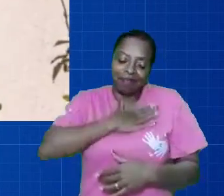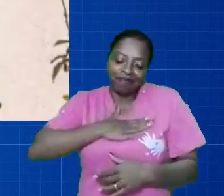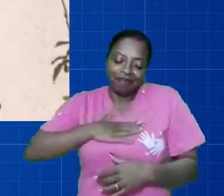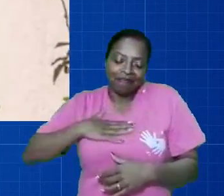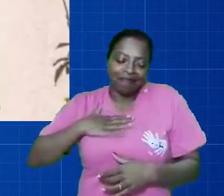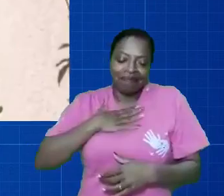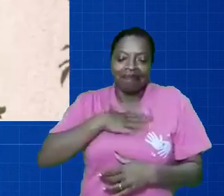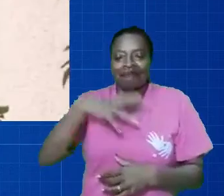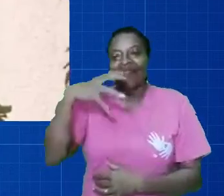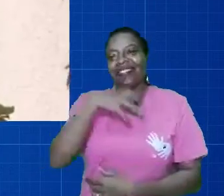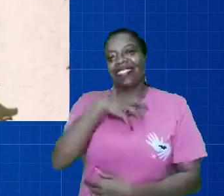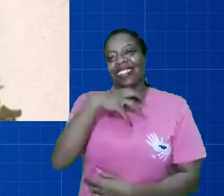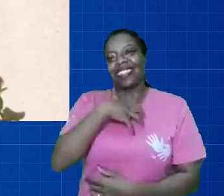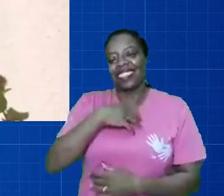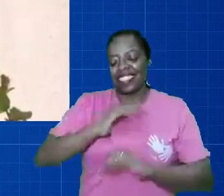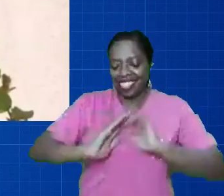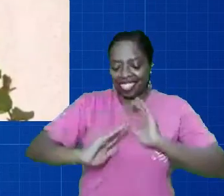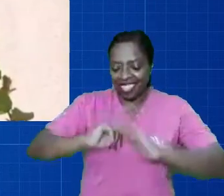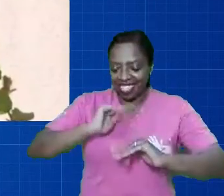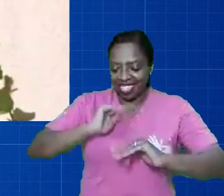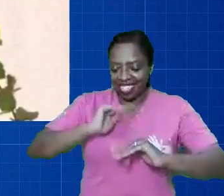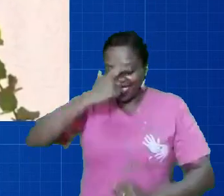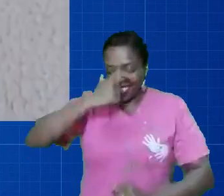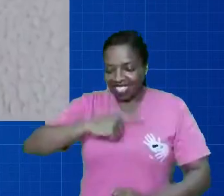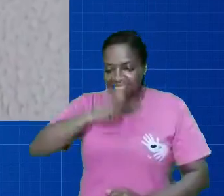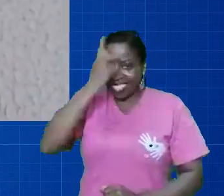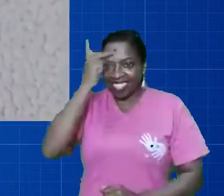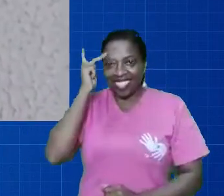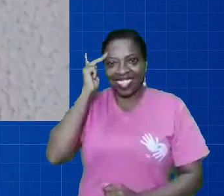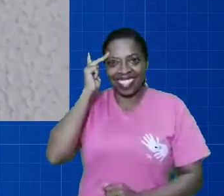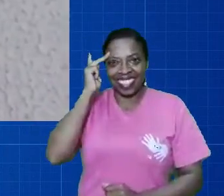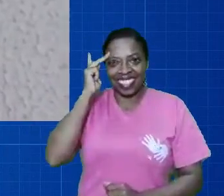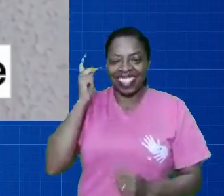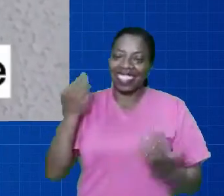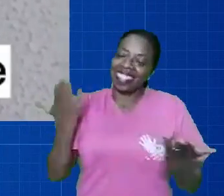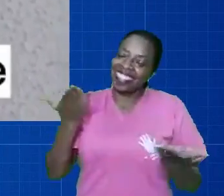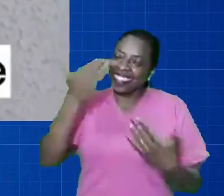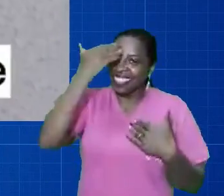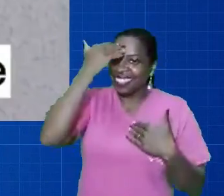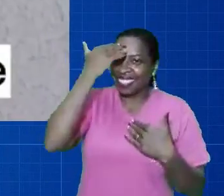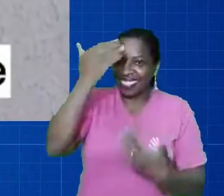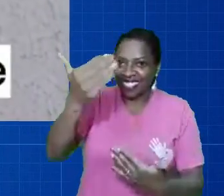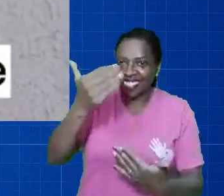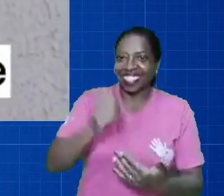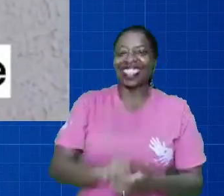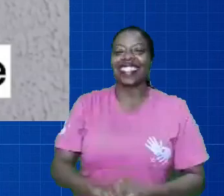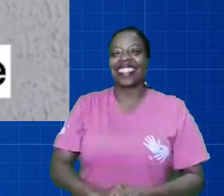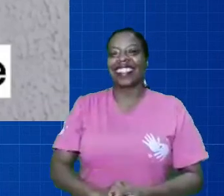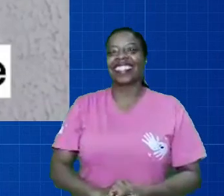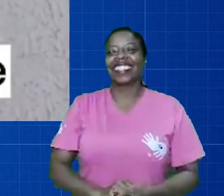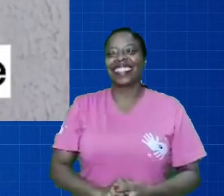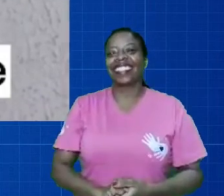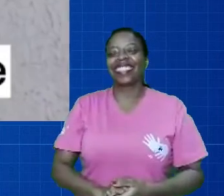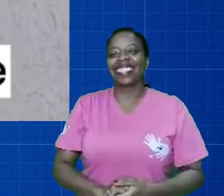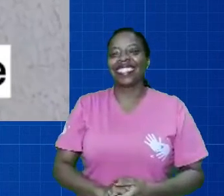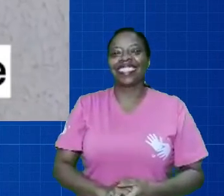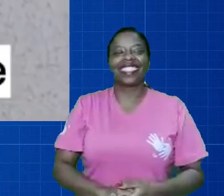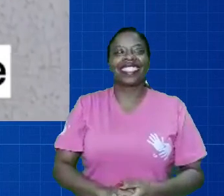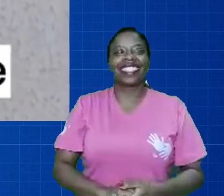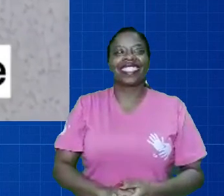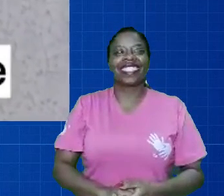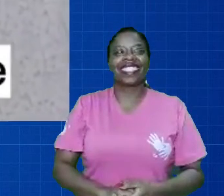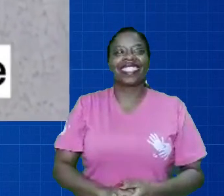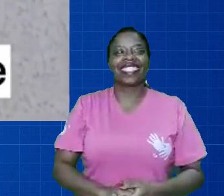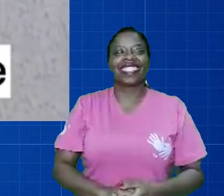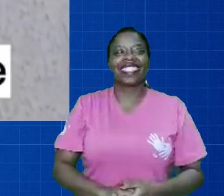isso. Obrigada. Fiquem com Deus. Meu nome é Roberta Lise, eu sou professora da Rede Municipal de